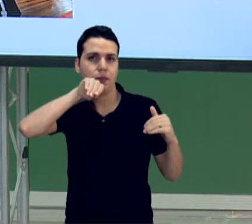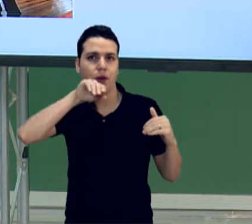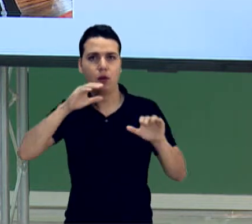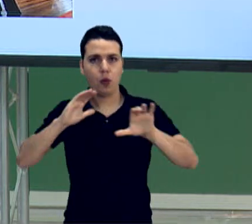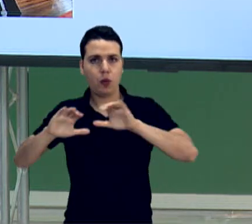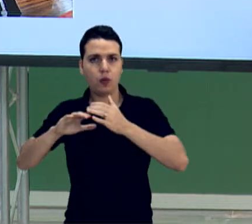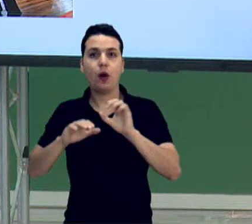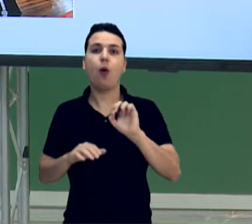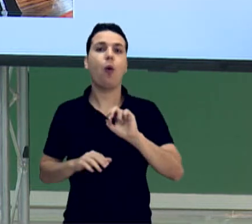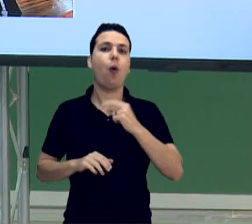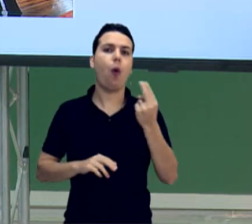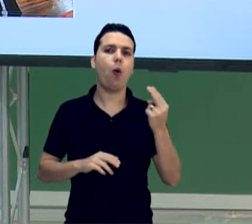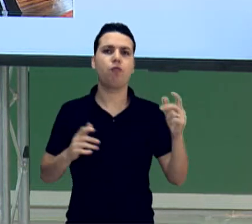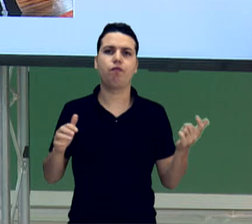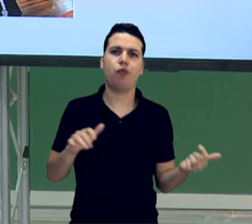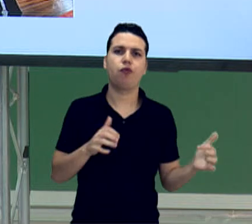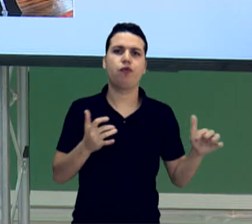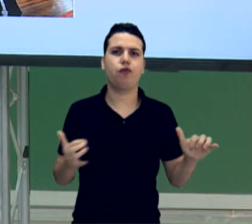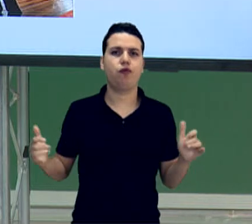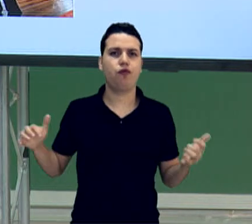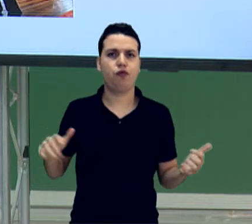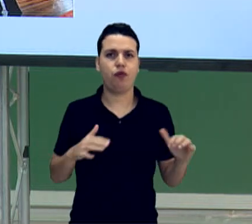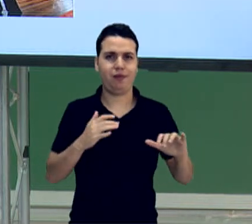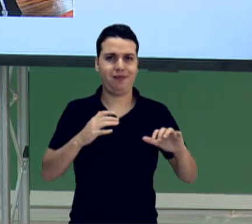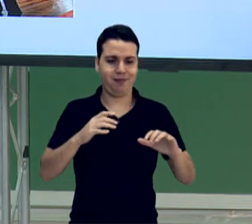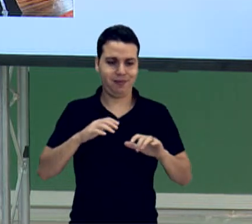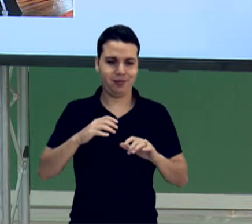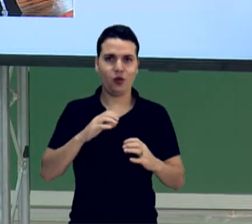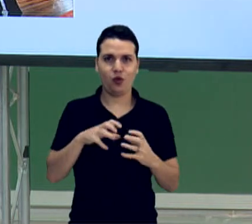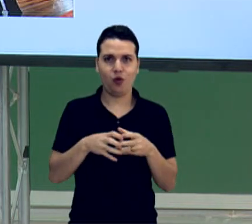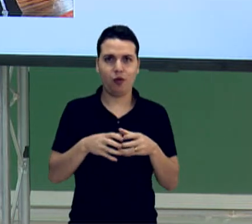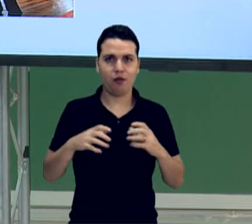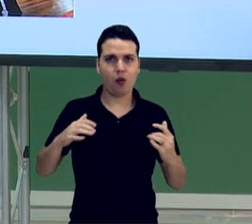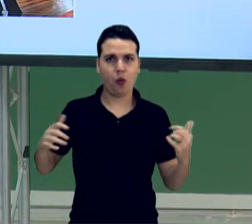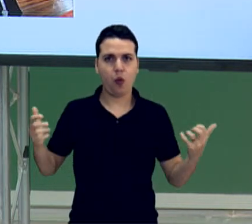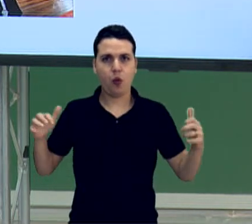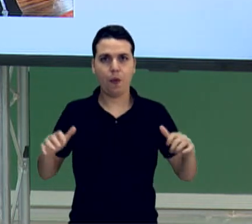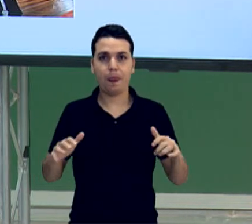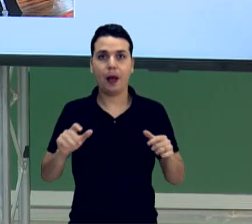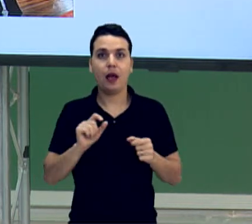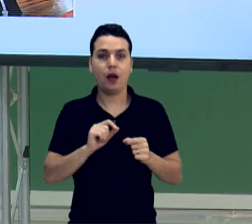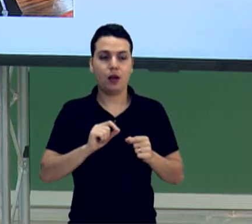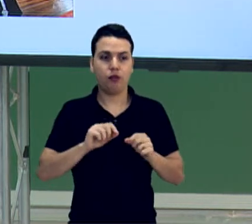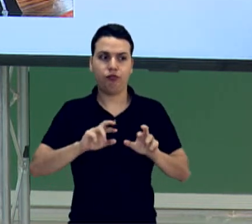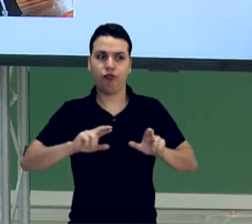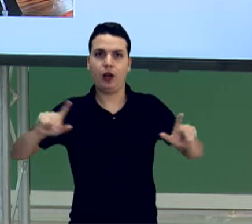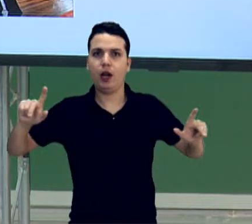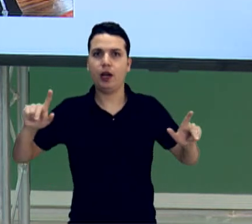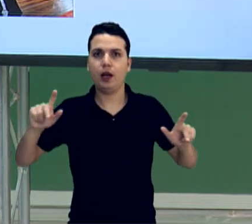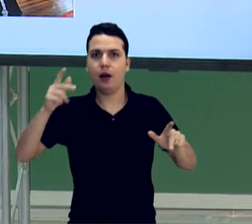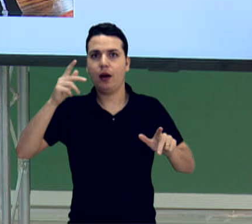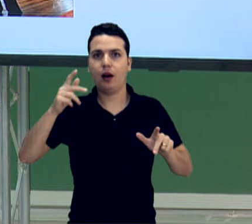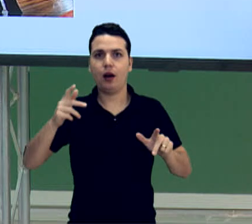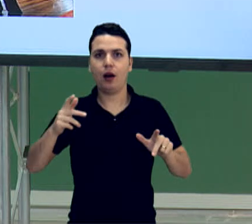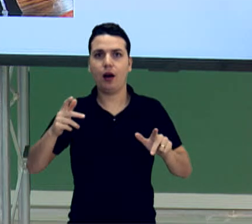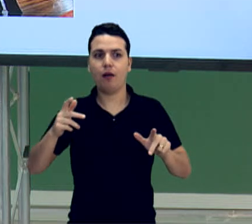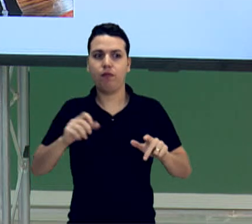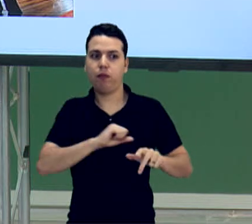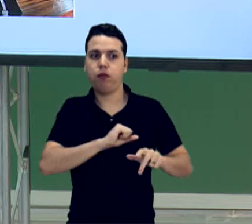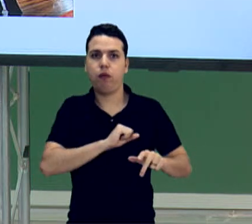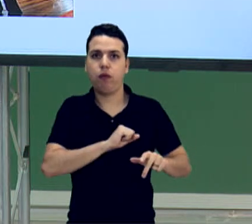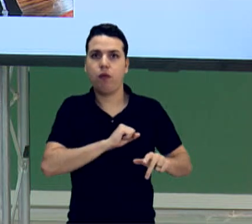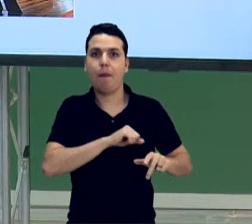instrumentos. Então, essa variação faz com que os corações batam mais acelerado e as pessoas se emocionem ao